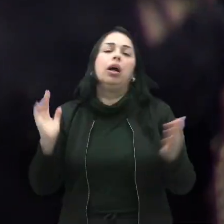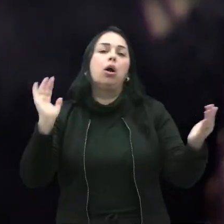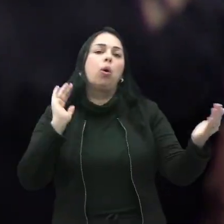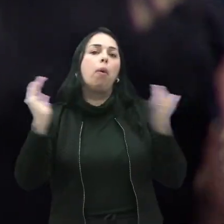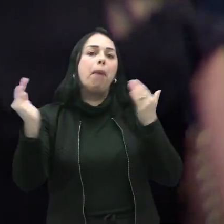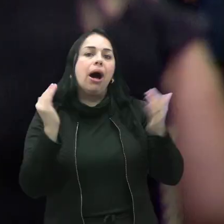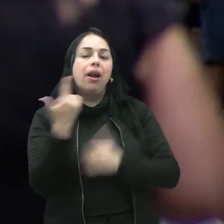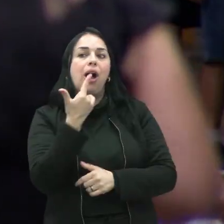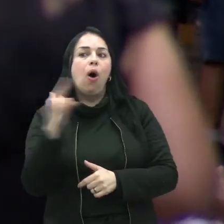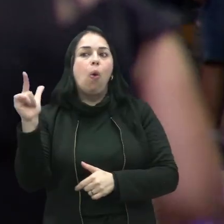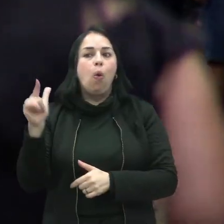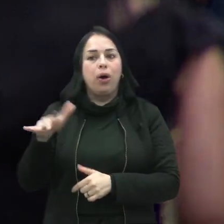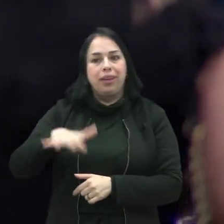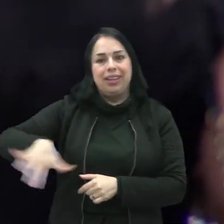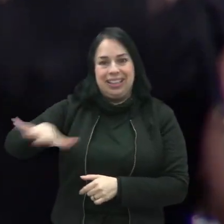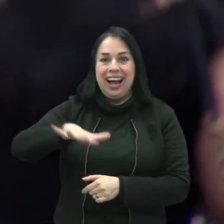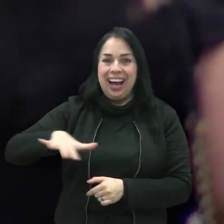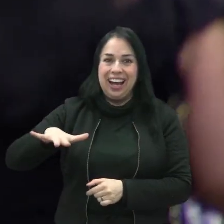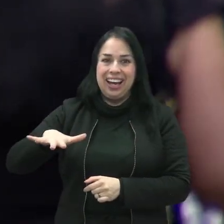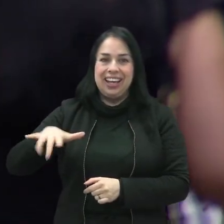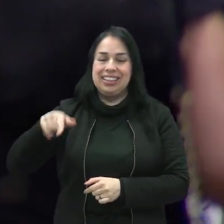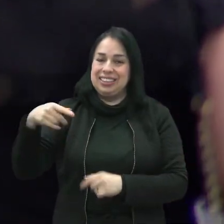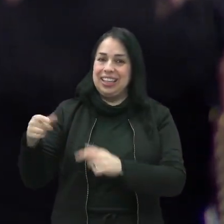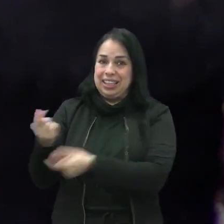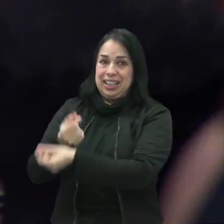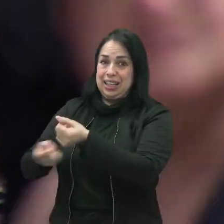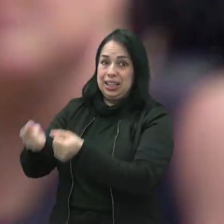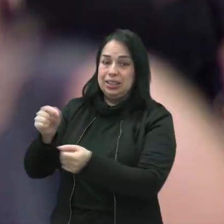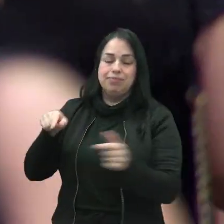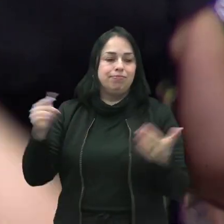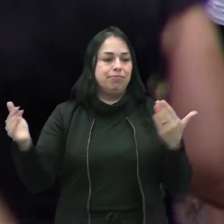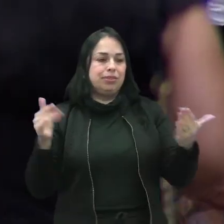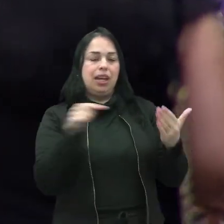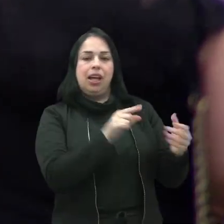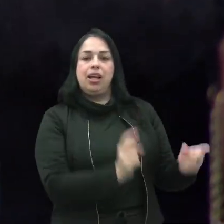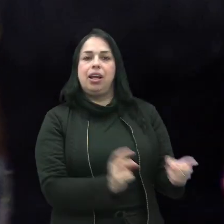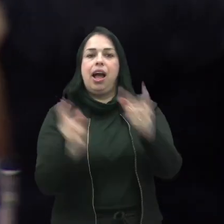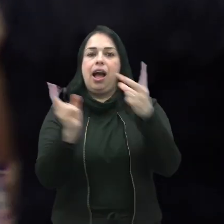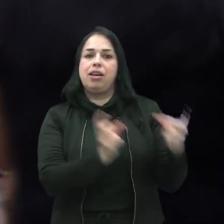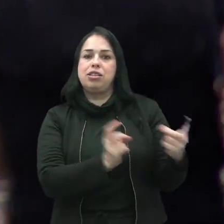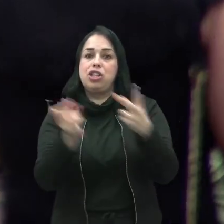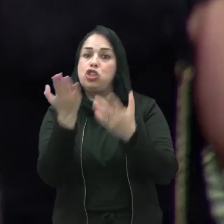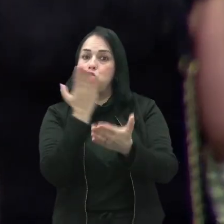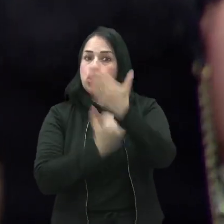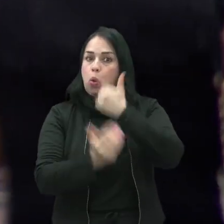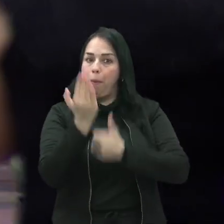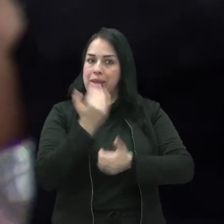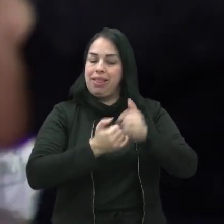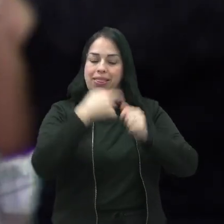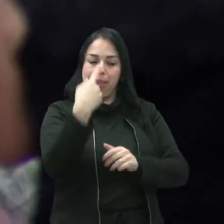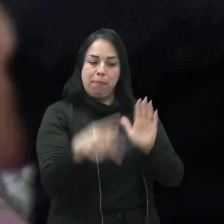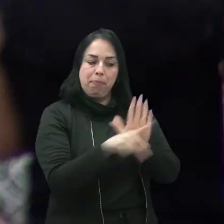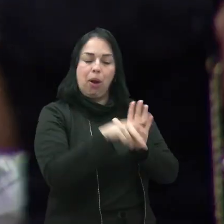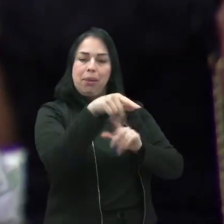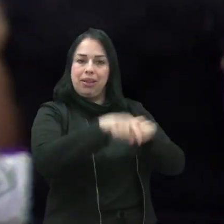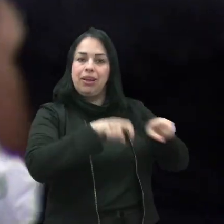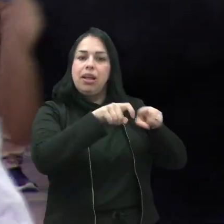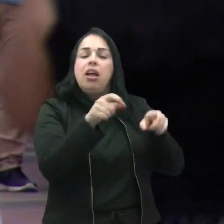produtos. Comparado a outros setores da economia joseense, a exportação de produtos da